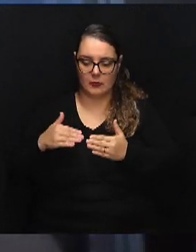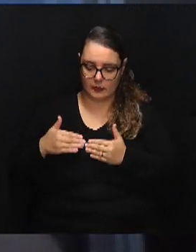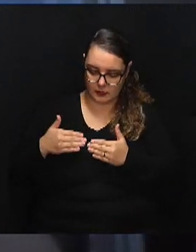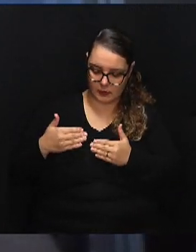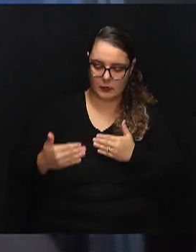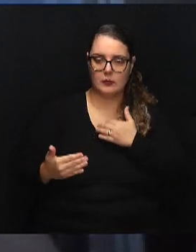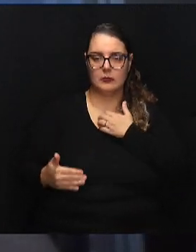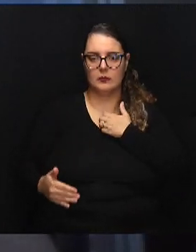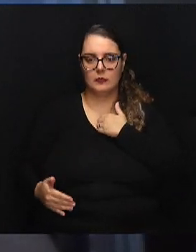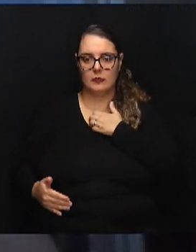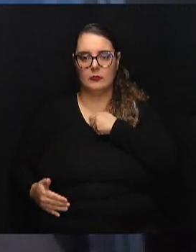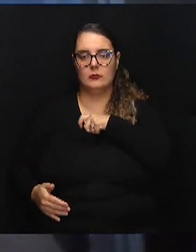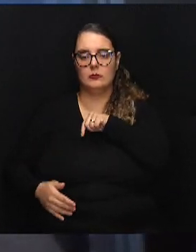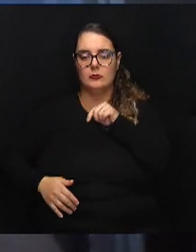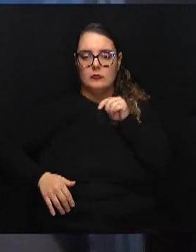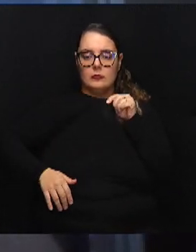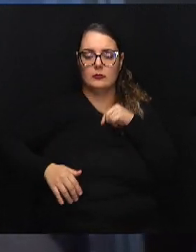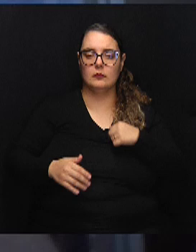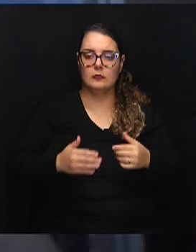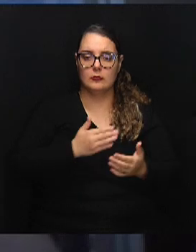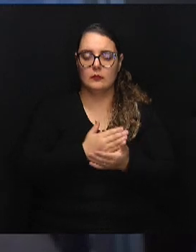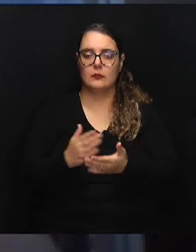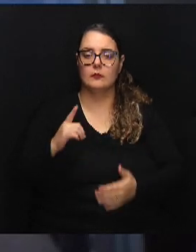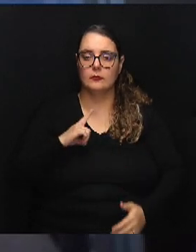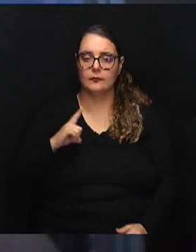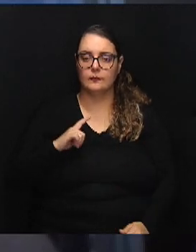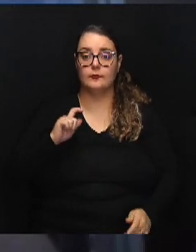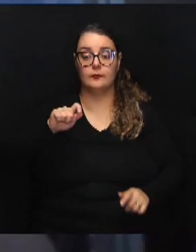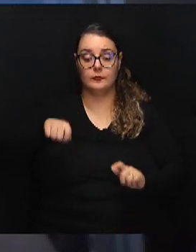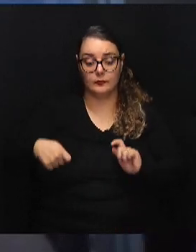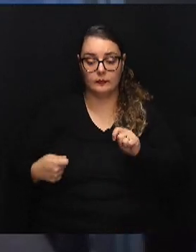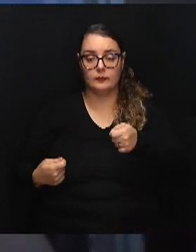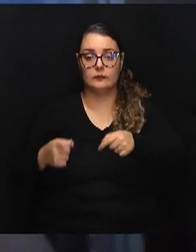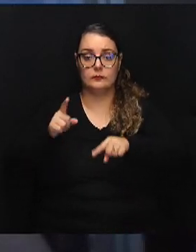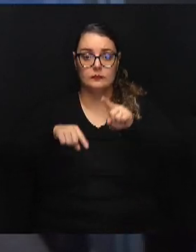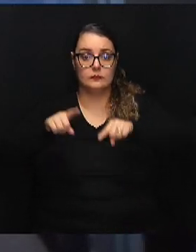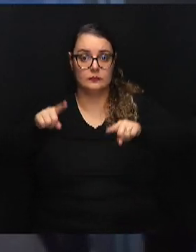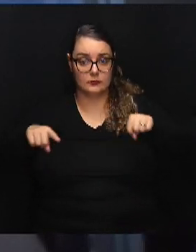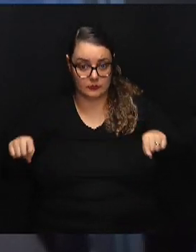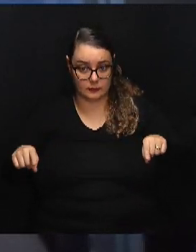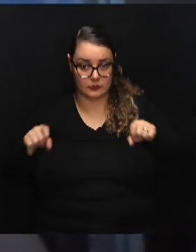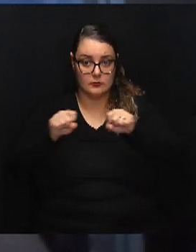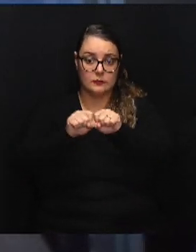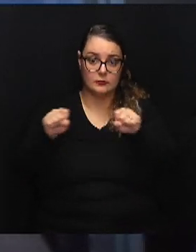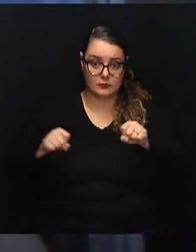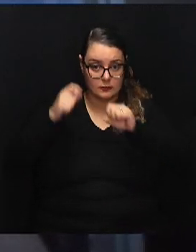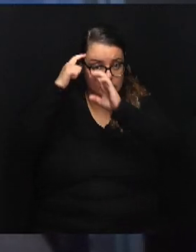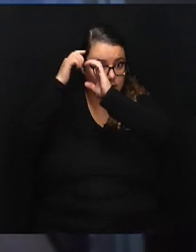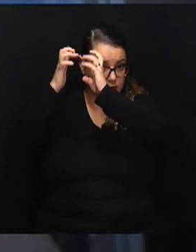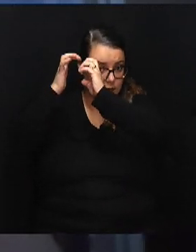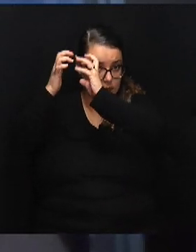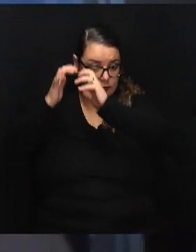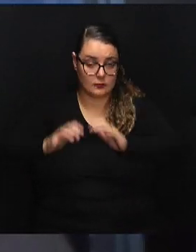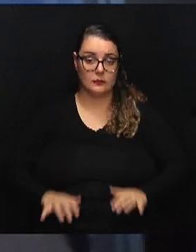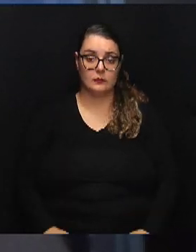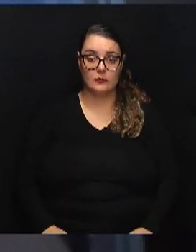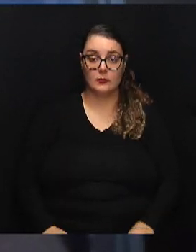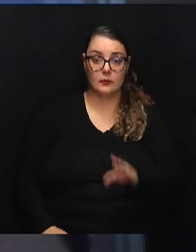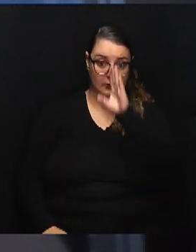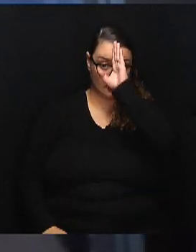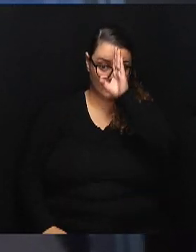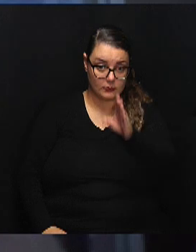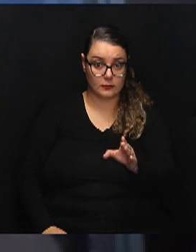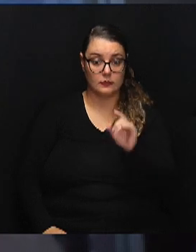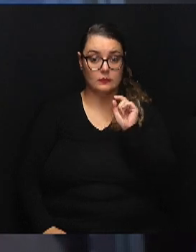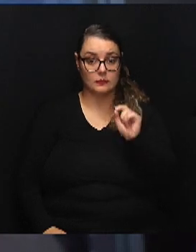determinado momento, ela começa a ter alguns sinais de alteração do sistema neurológico, né? O principal